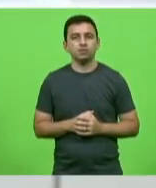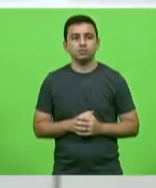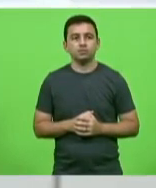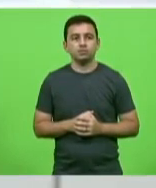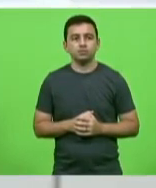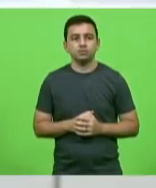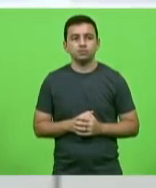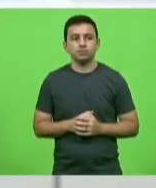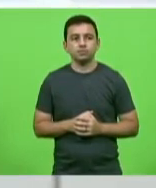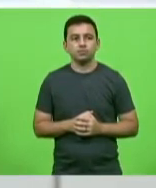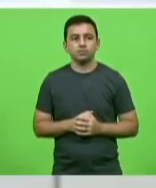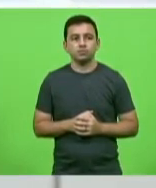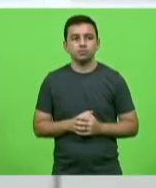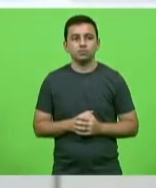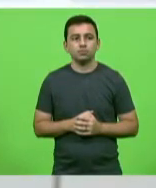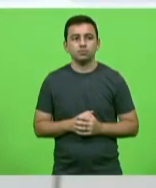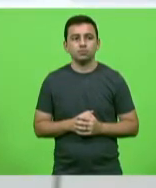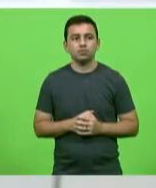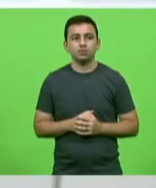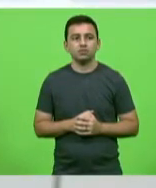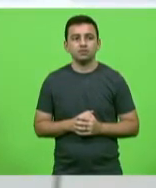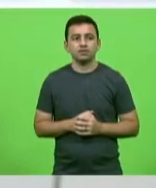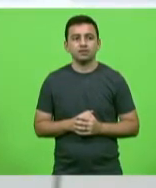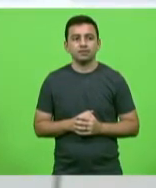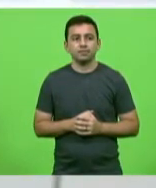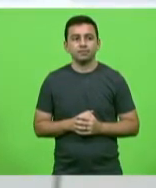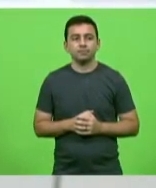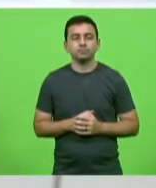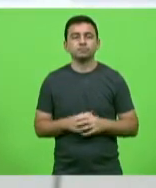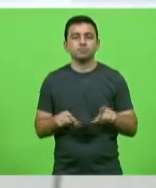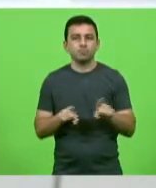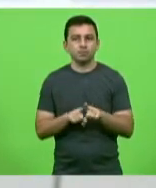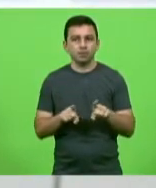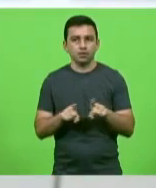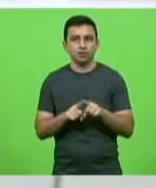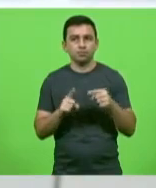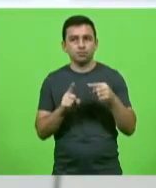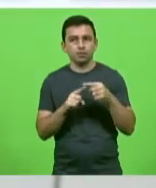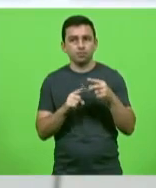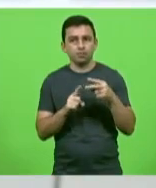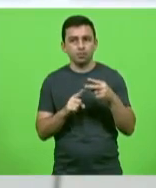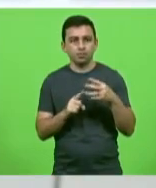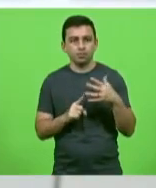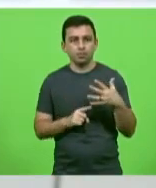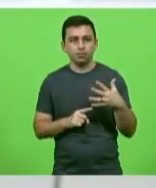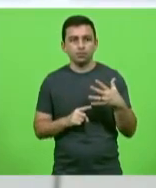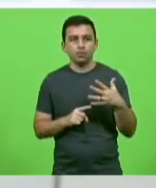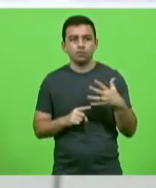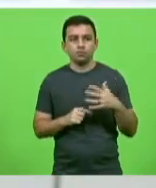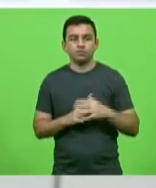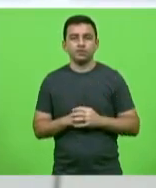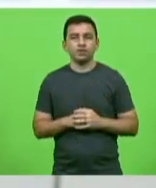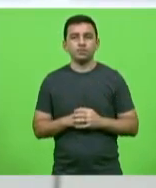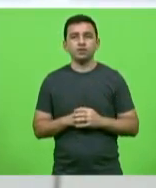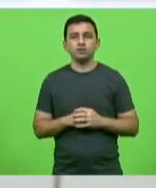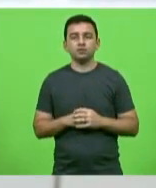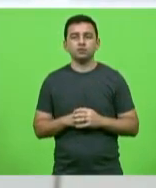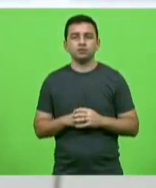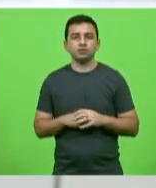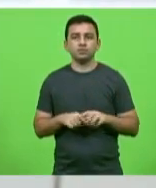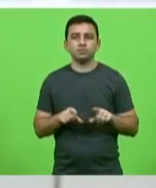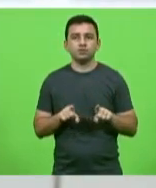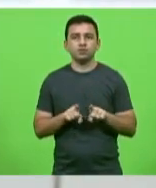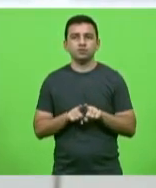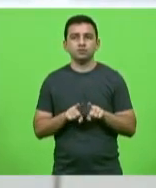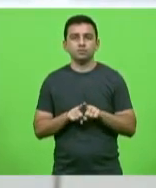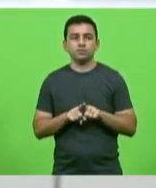o dito de outro modo a formação do indício parte de fatos devidamente comprovados